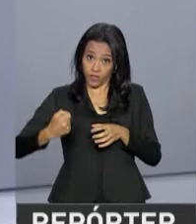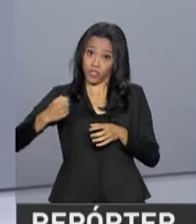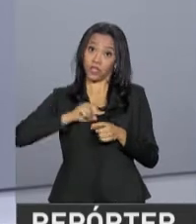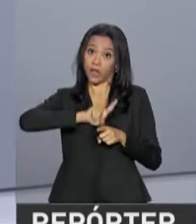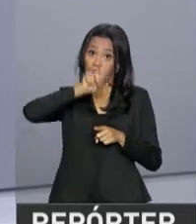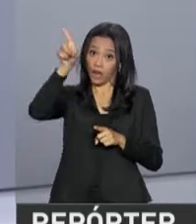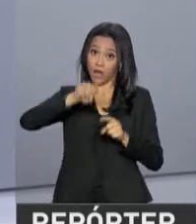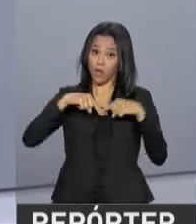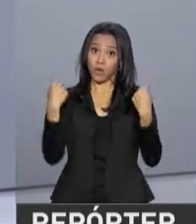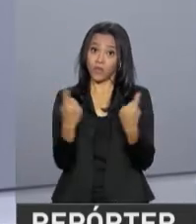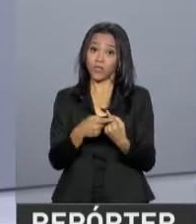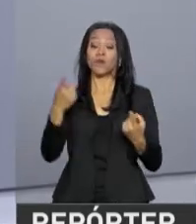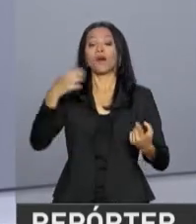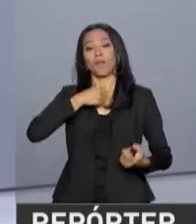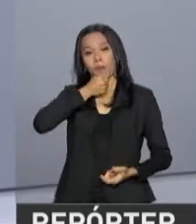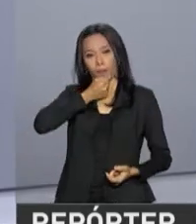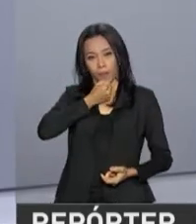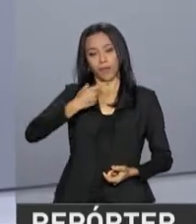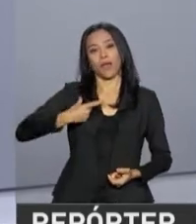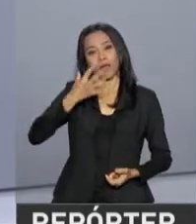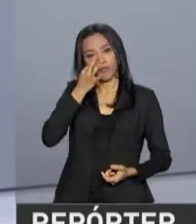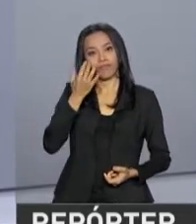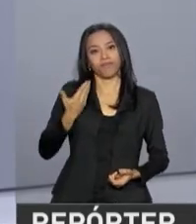em Washington, Paola Deorte, acompanhou.